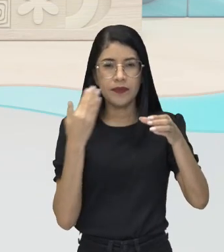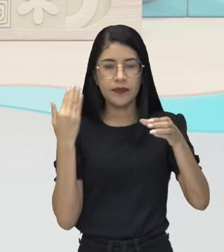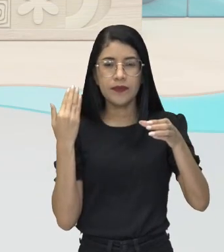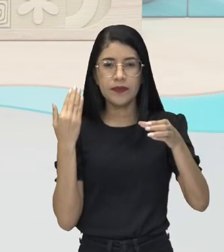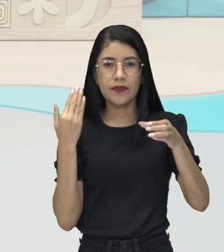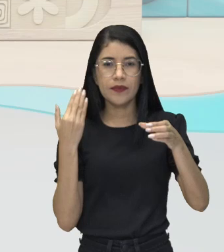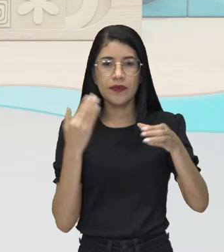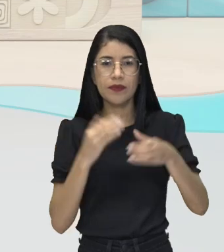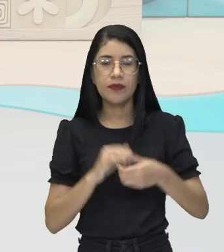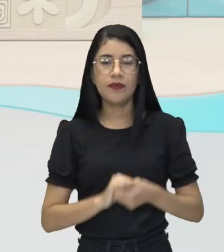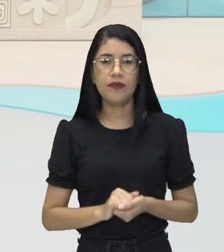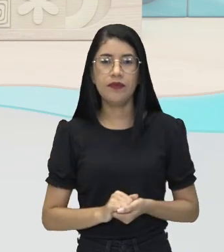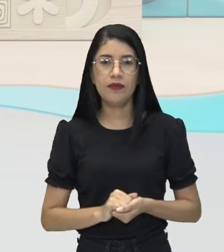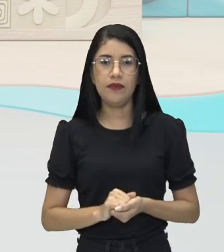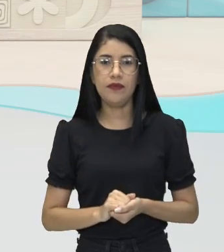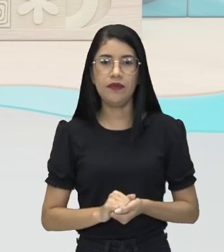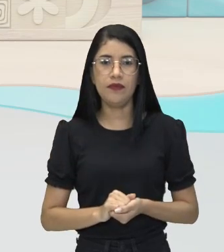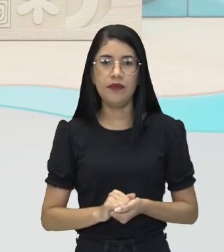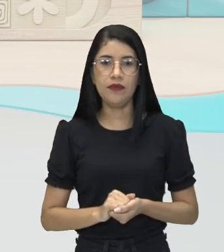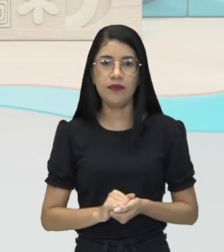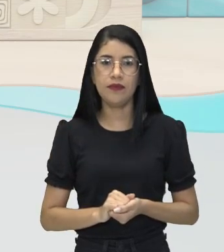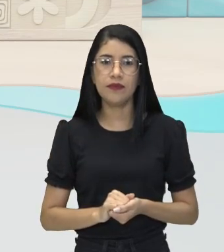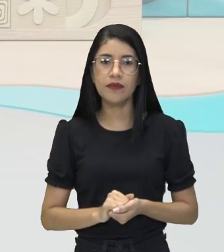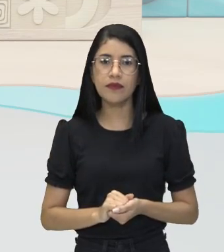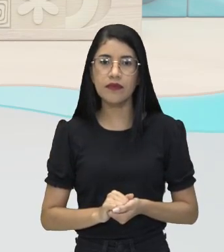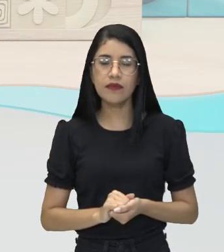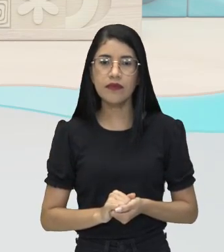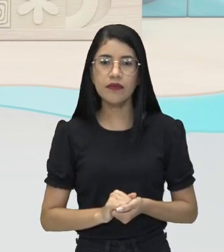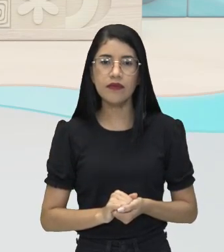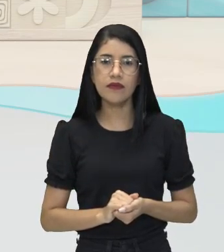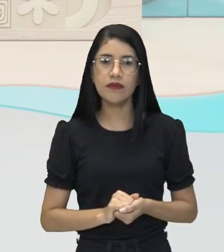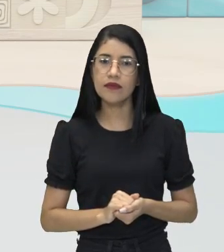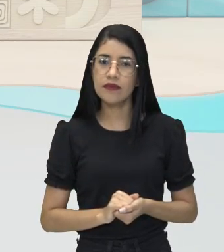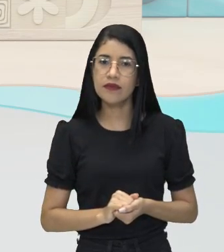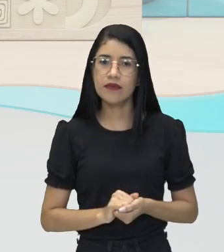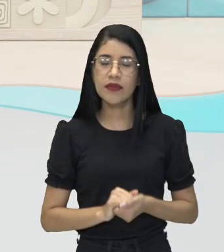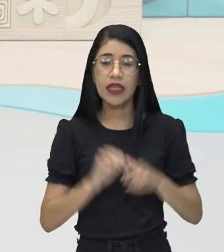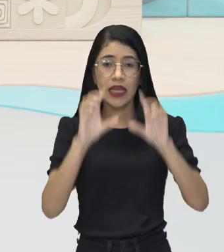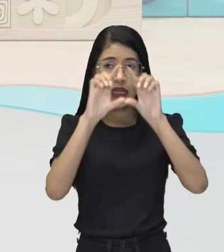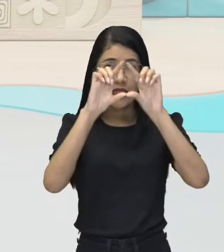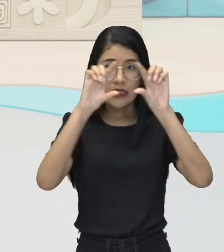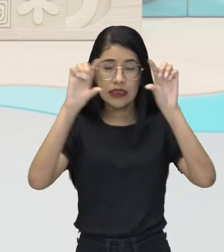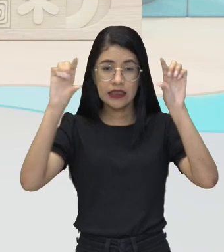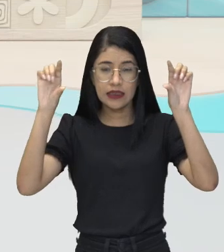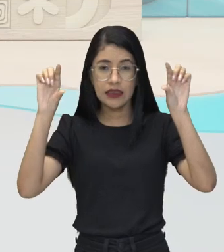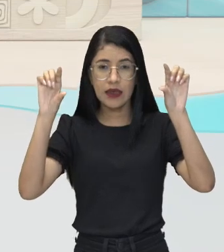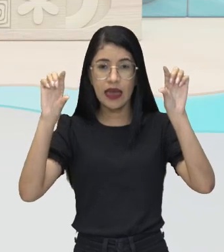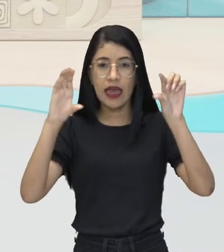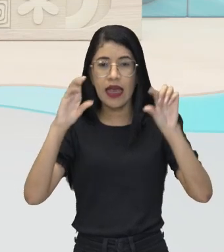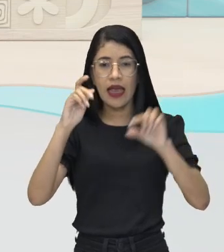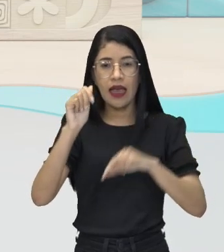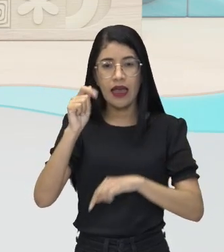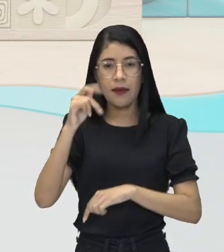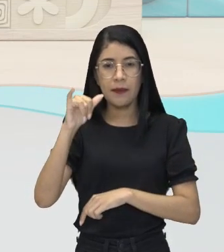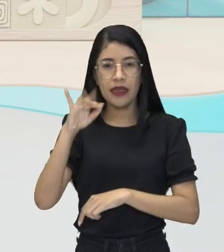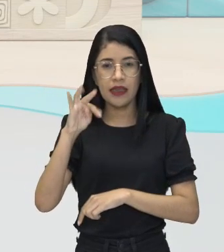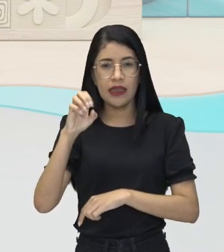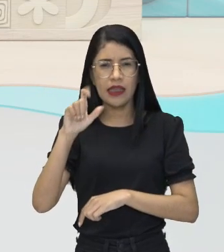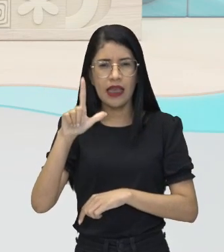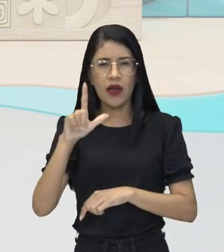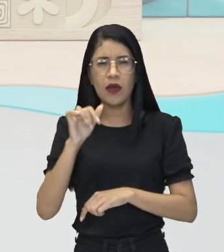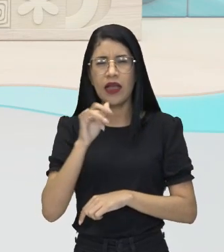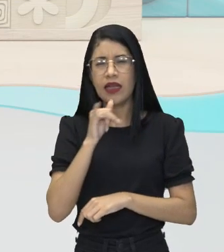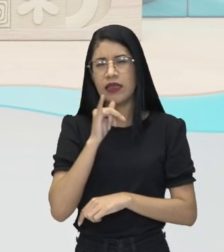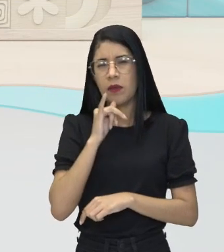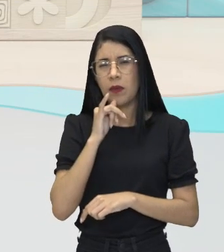tá? Deixa eu colocar aqui para vocês, é a parte de baixo. Em cima é chamado de capitel, onde tem tipo umas folhas.